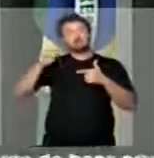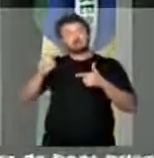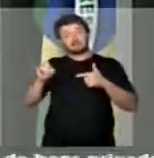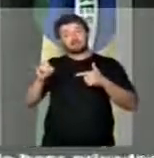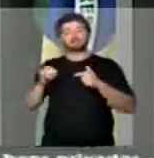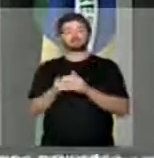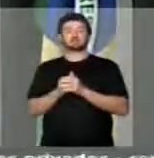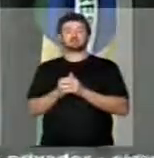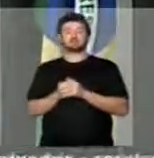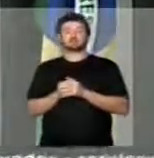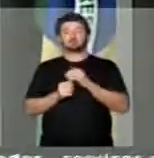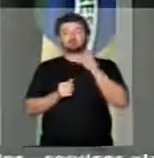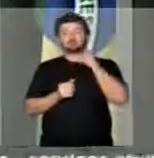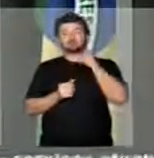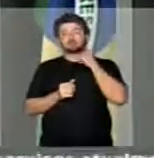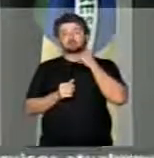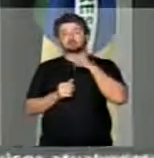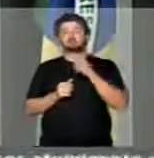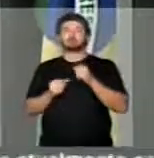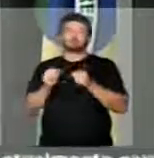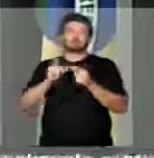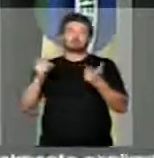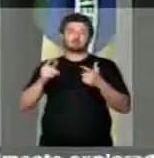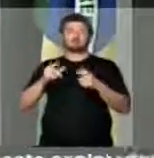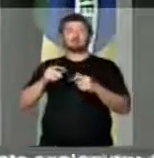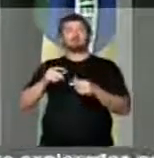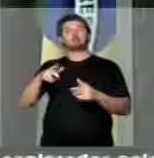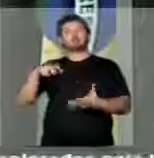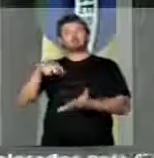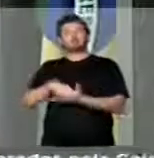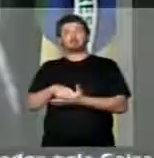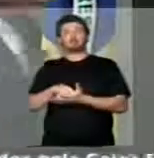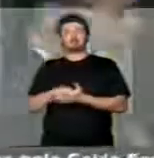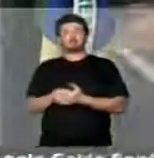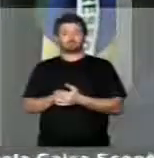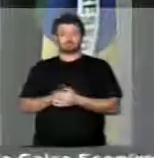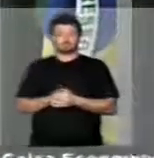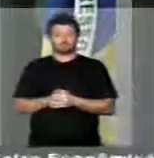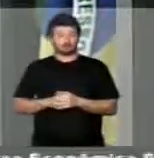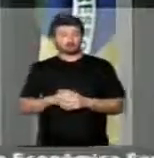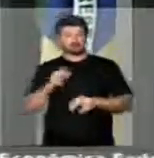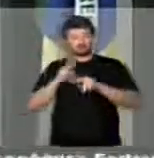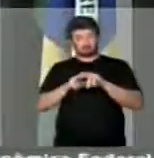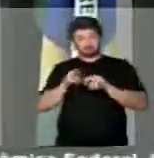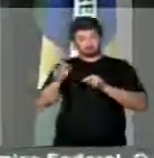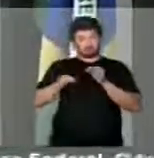deu causa ser colocado, portanto, no seu devido lugar, preso pela